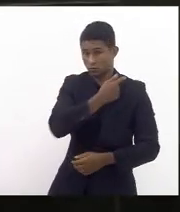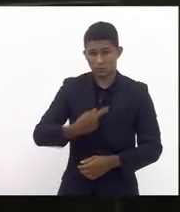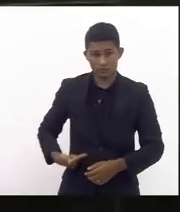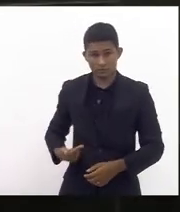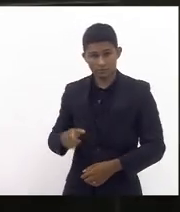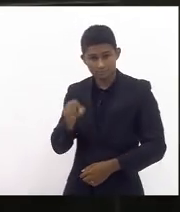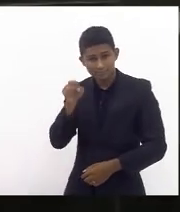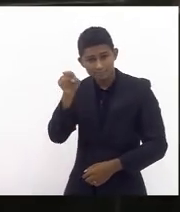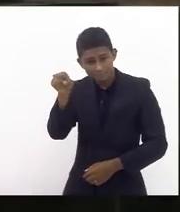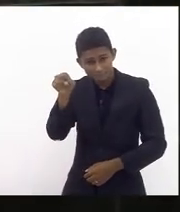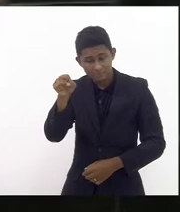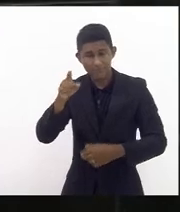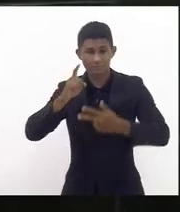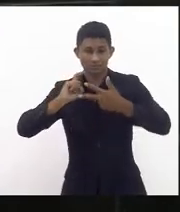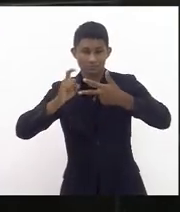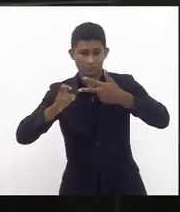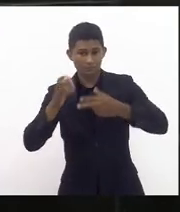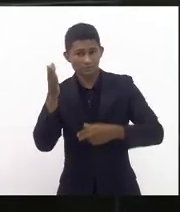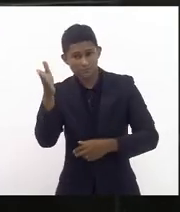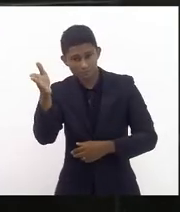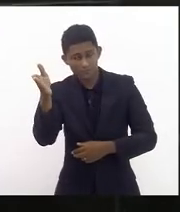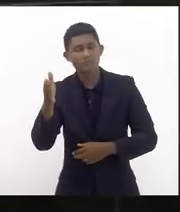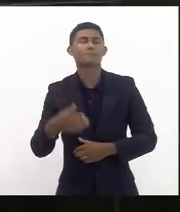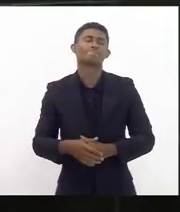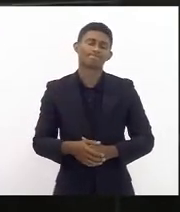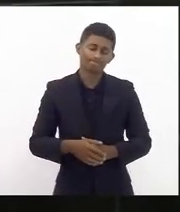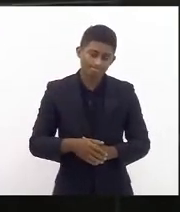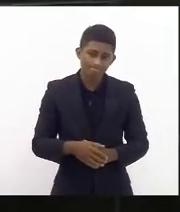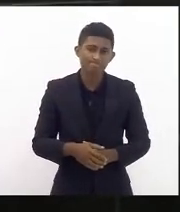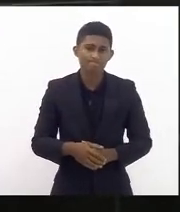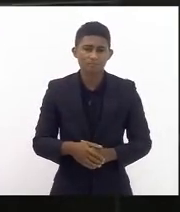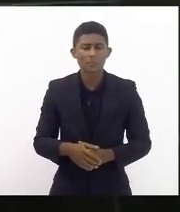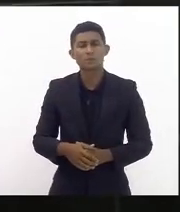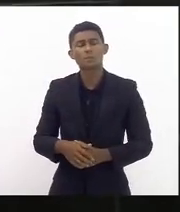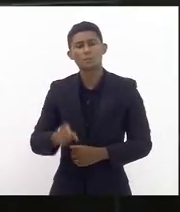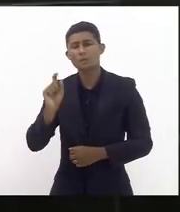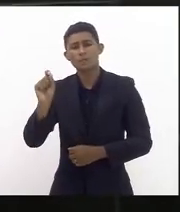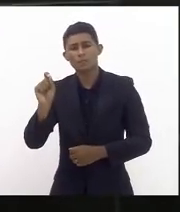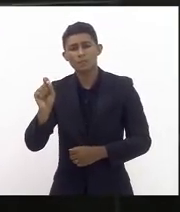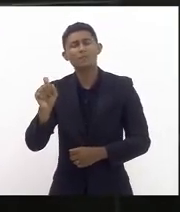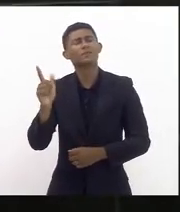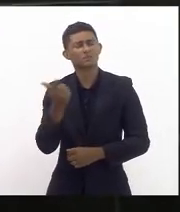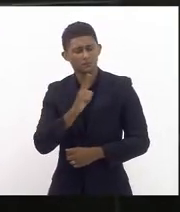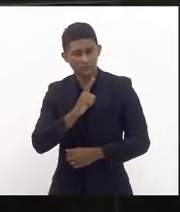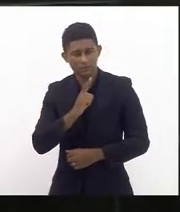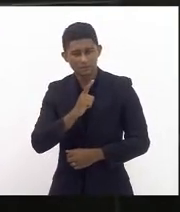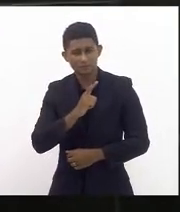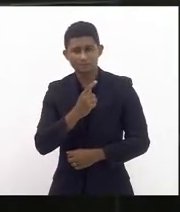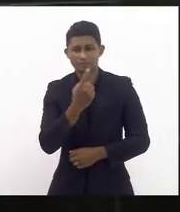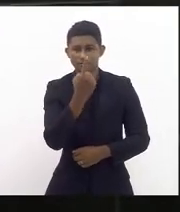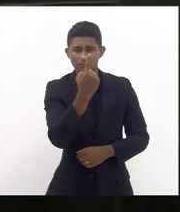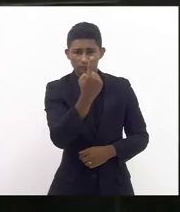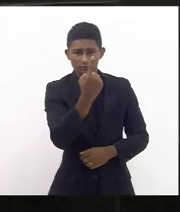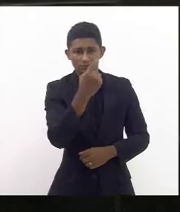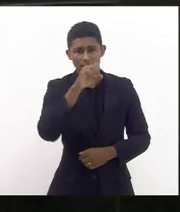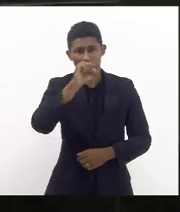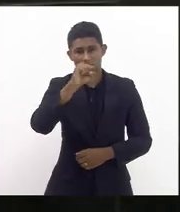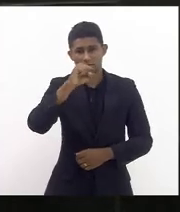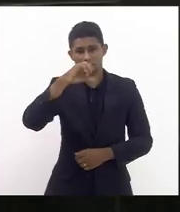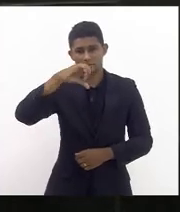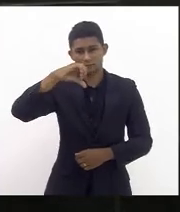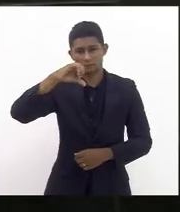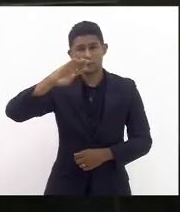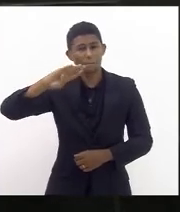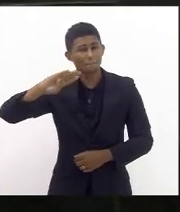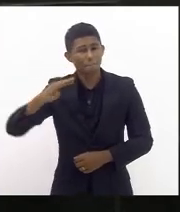atual exercício do Poder Executivo tem nada mais, nada menos do que 189 bilhões